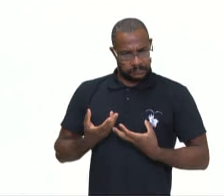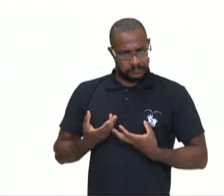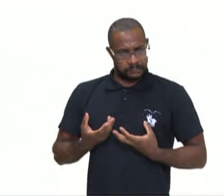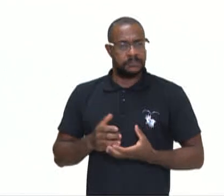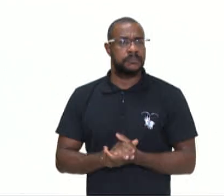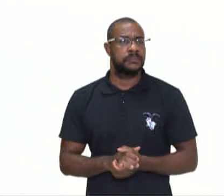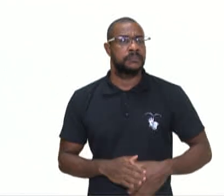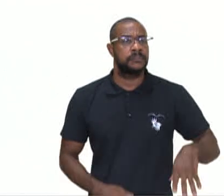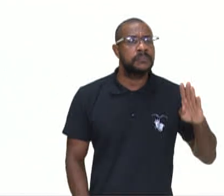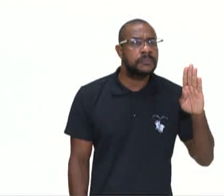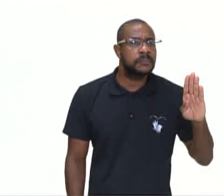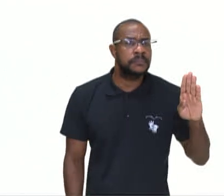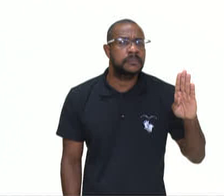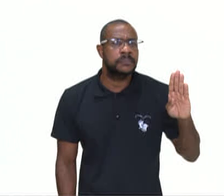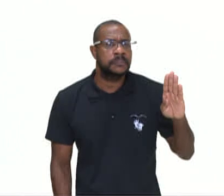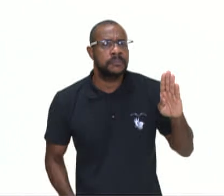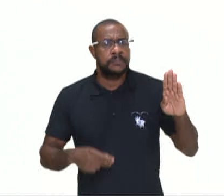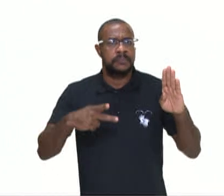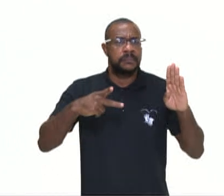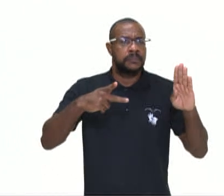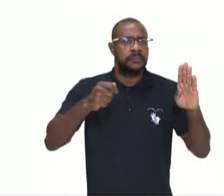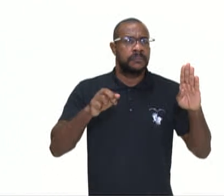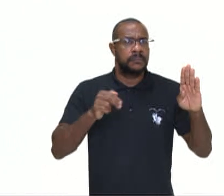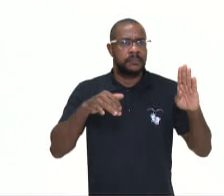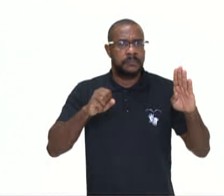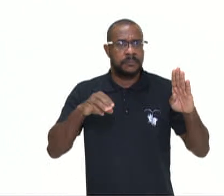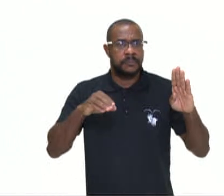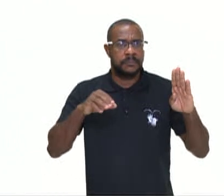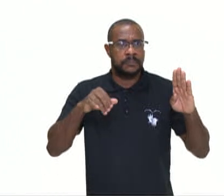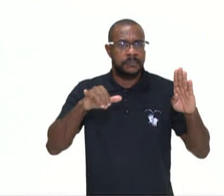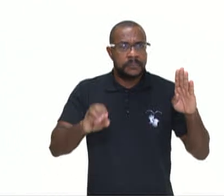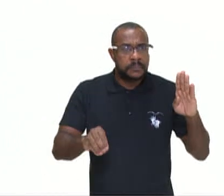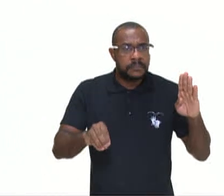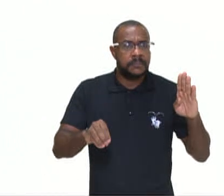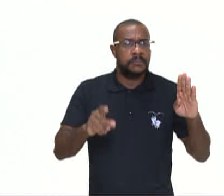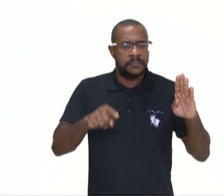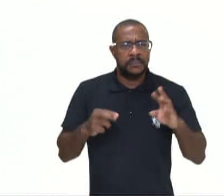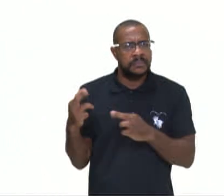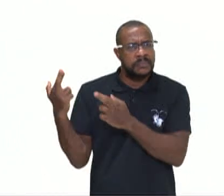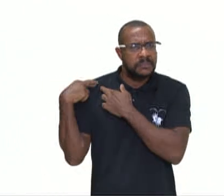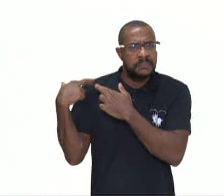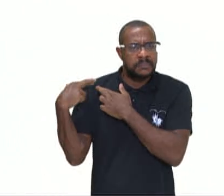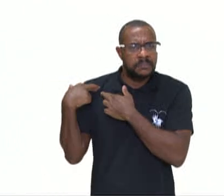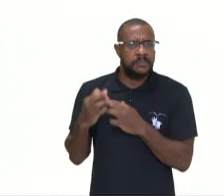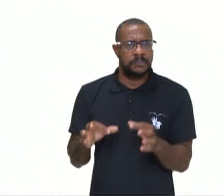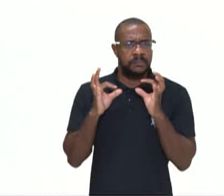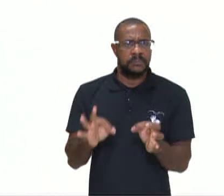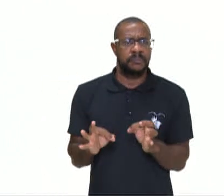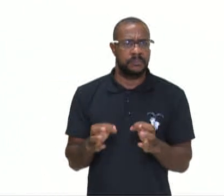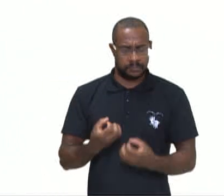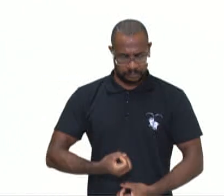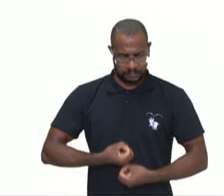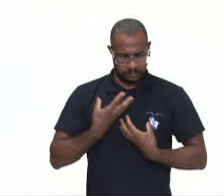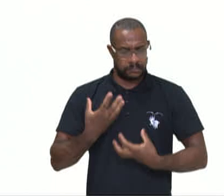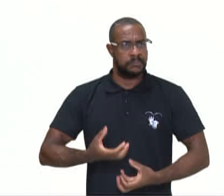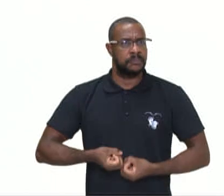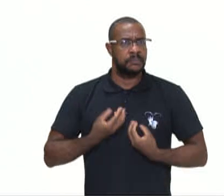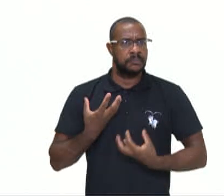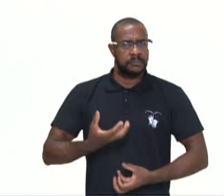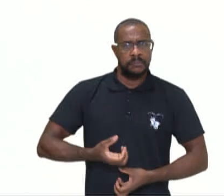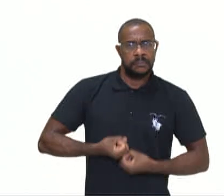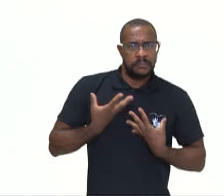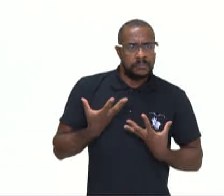Alternativa B. O parnasianismo foi o responsável pela afirmação de uma poesia de caráter